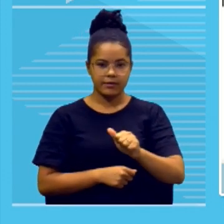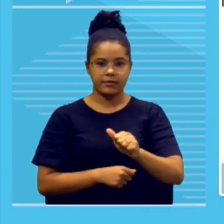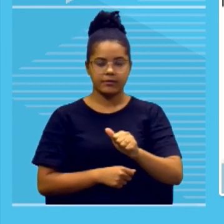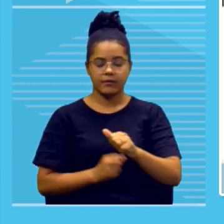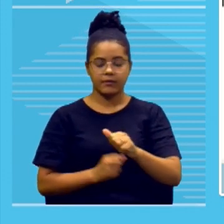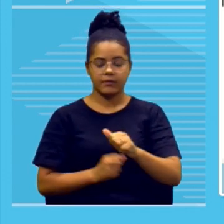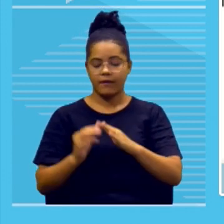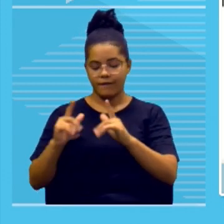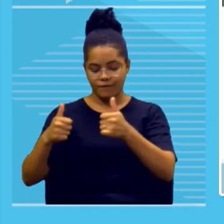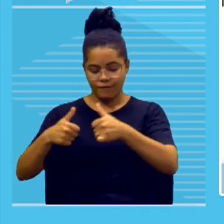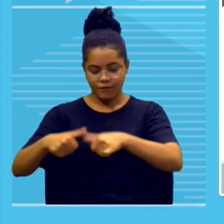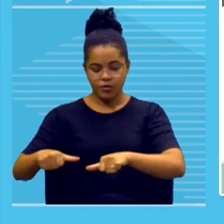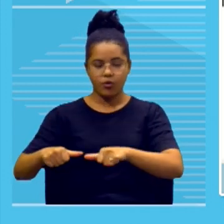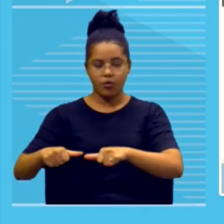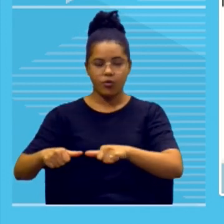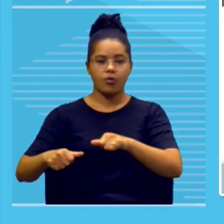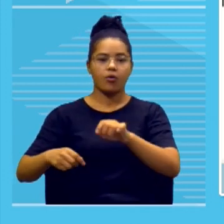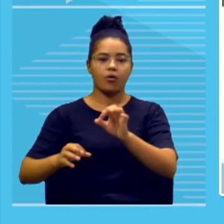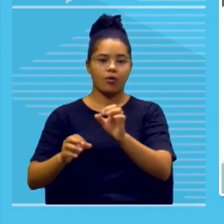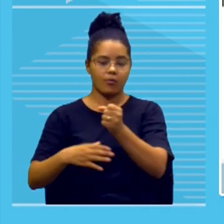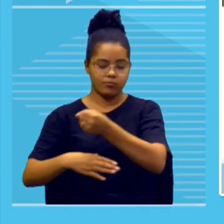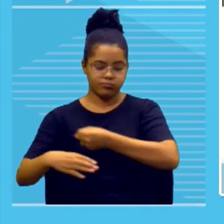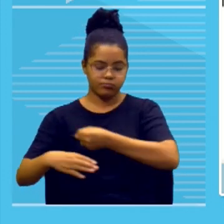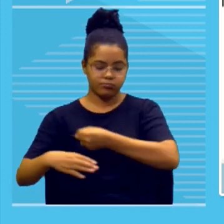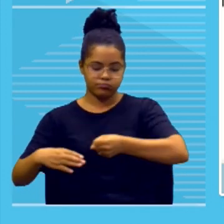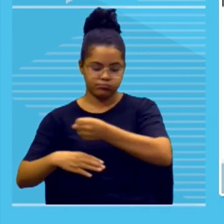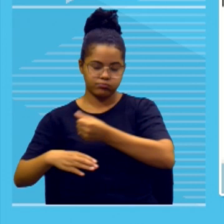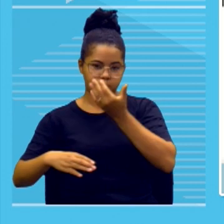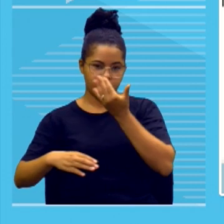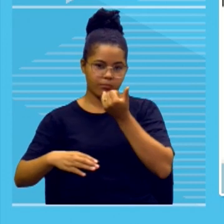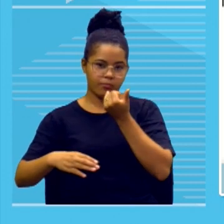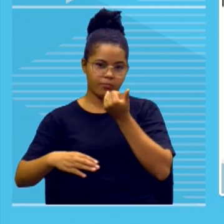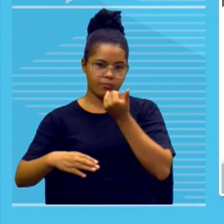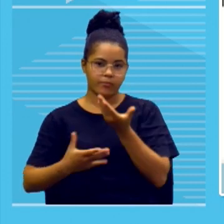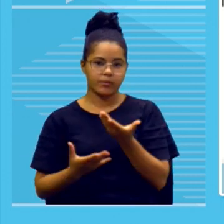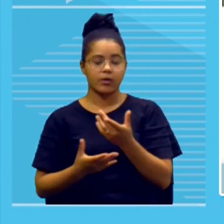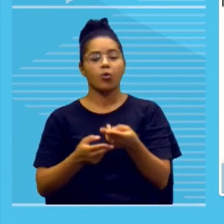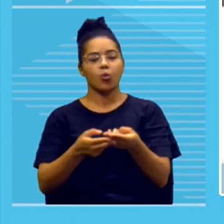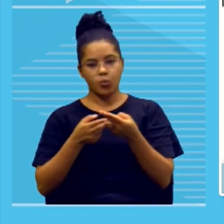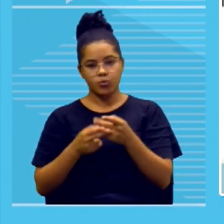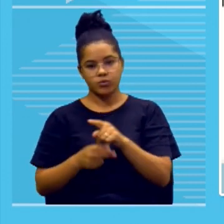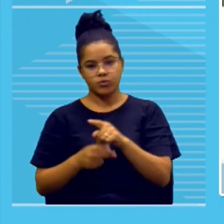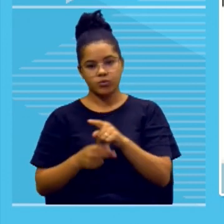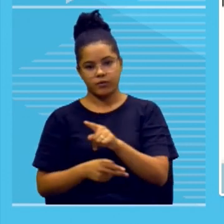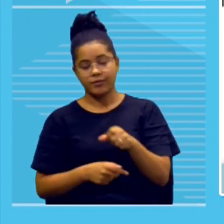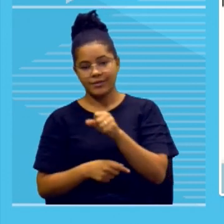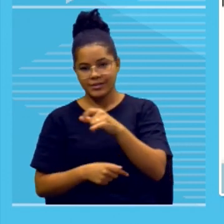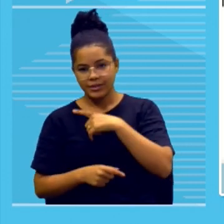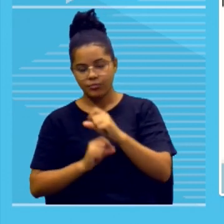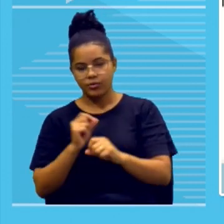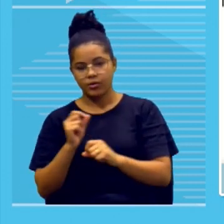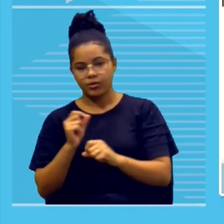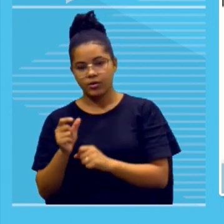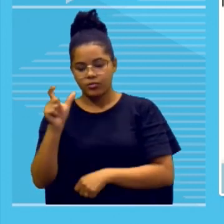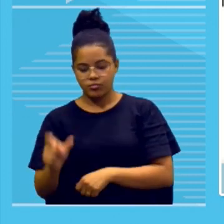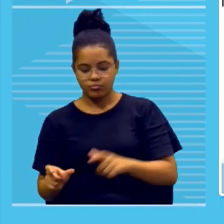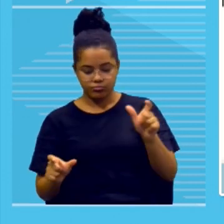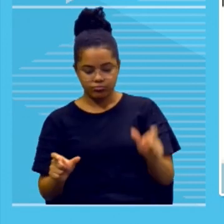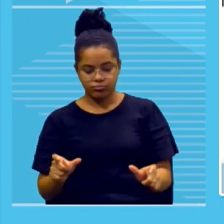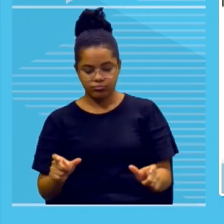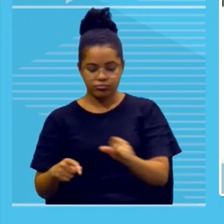Tranquilo. Perfeito, perfeito. Entendeu? Entendi, prof. Entendi. Entendeu, né, Ismael? Tranquilidade